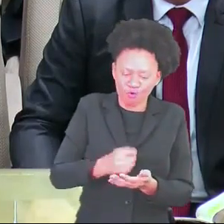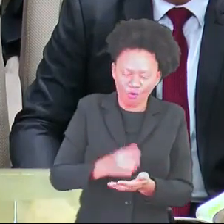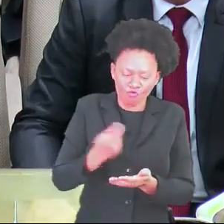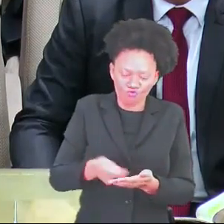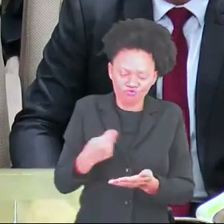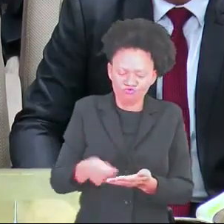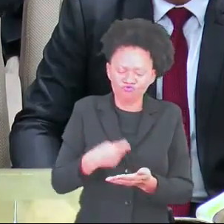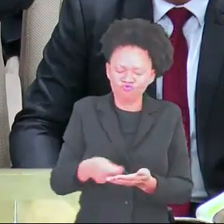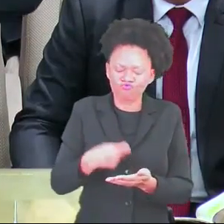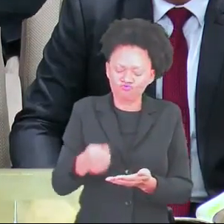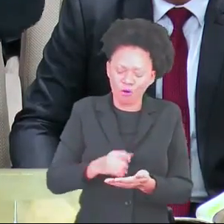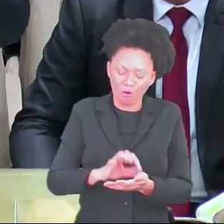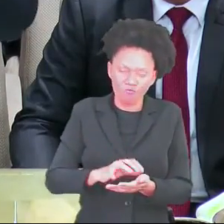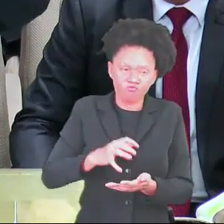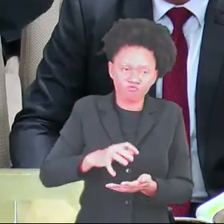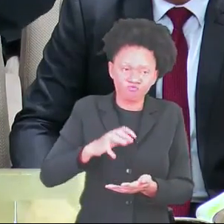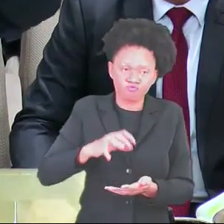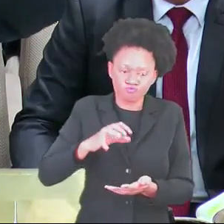bater,